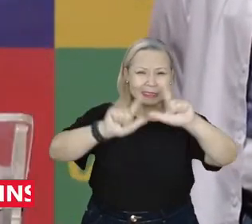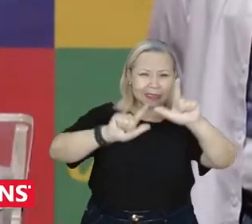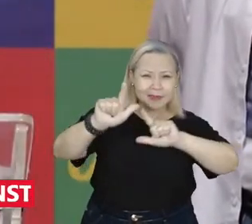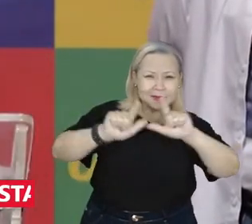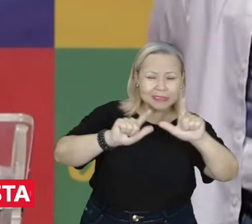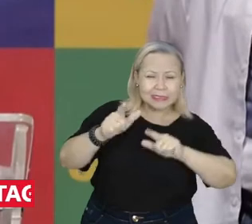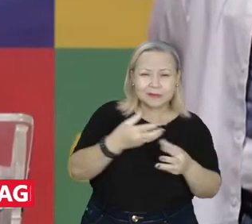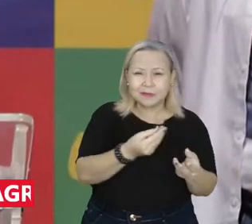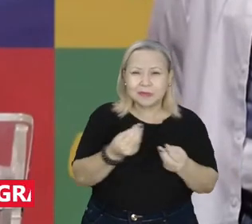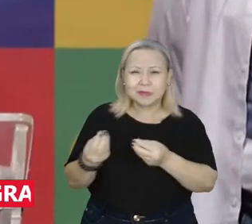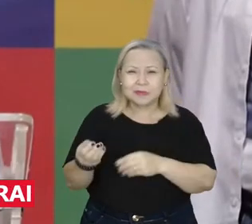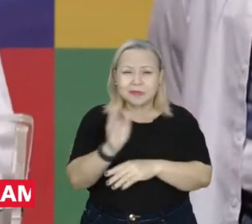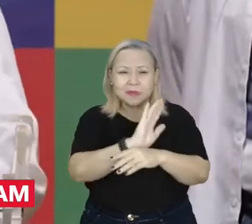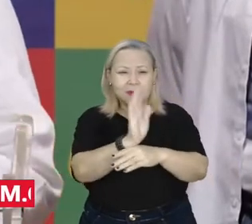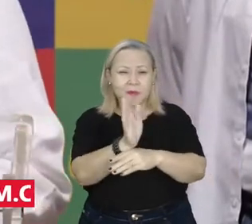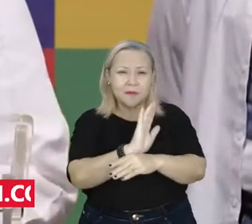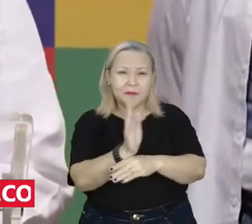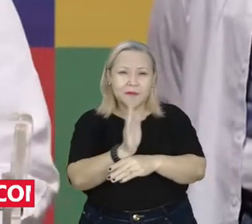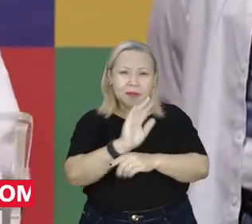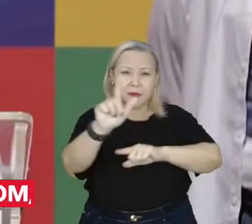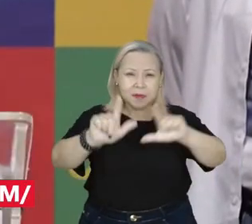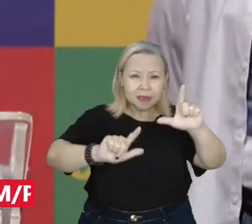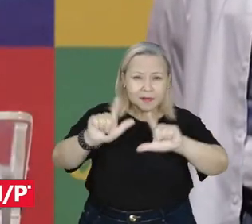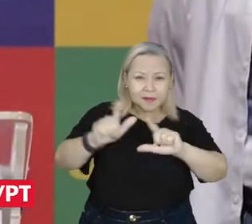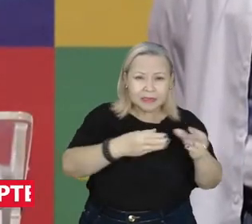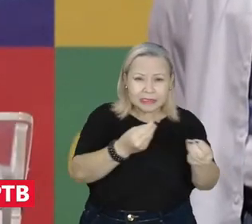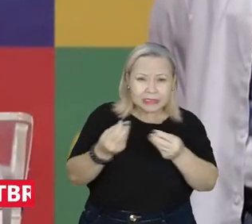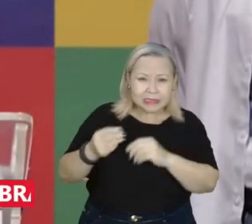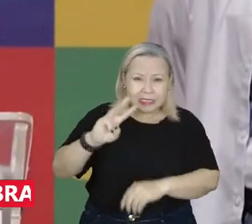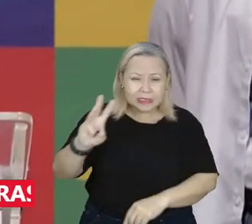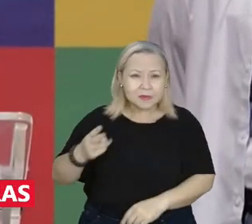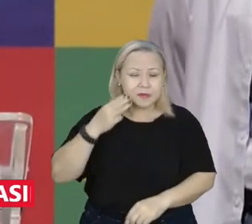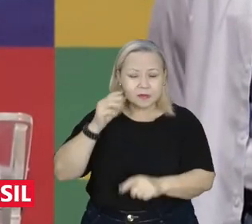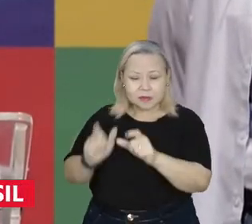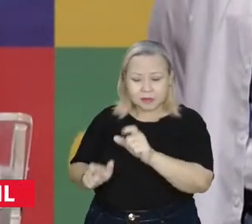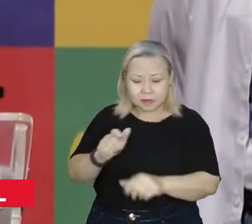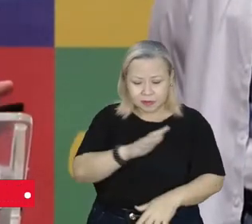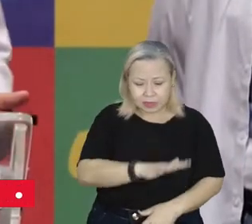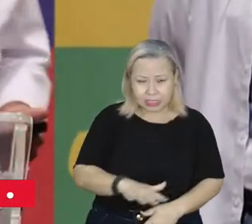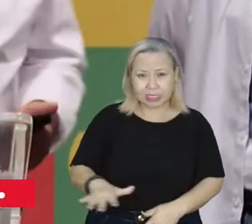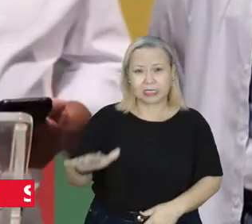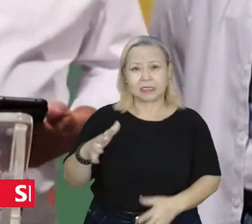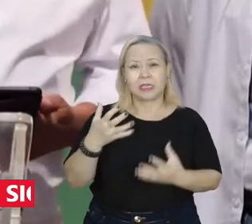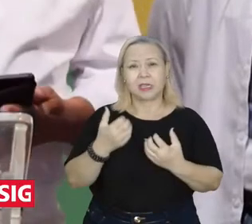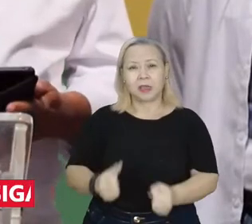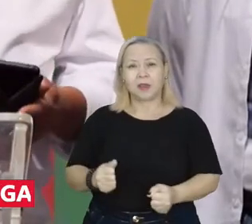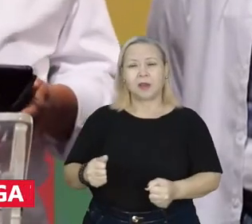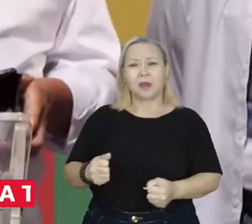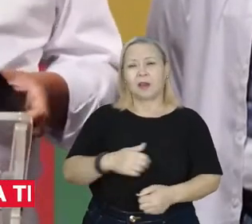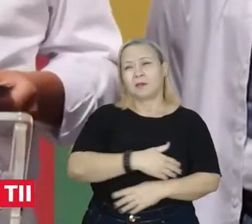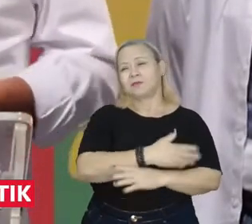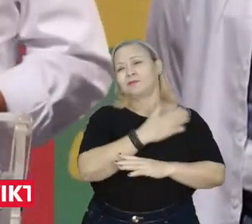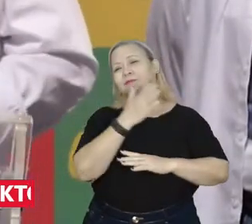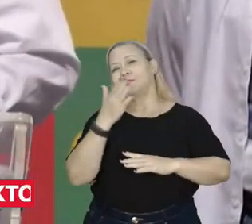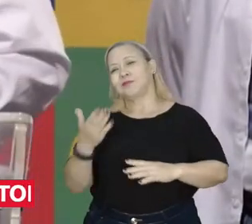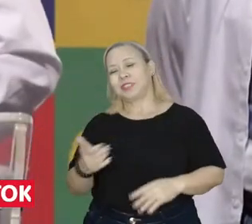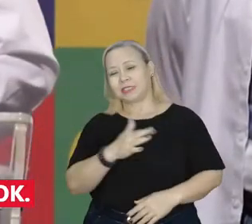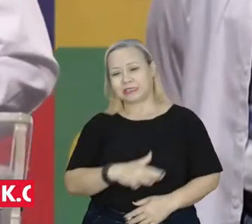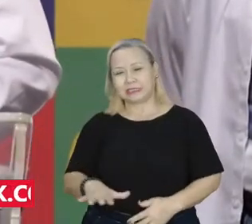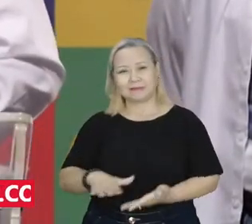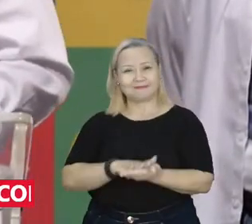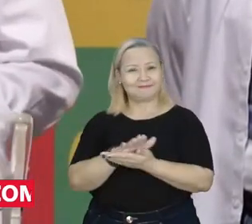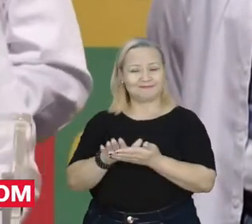ter tanto filme na televisão, tantos milhões de crianças vão passar o Dia das Crianças sem